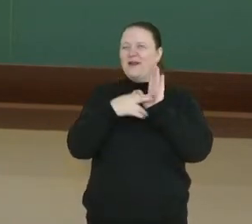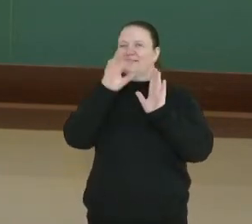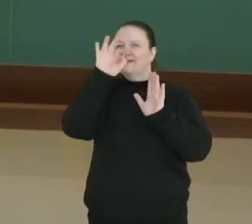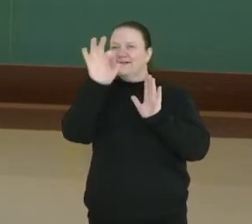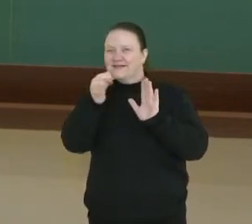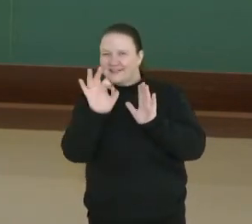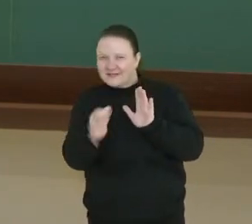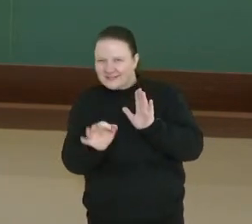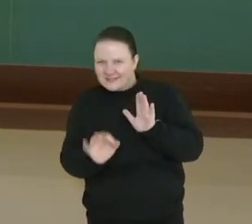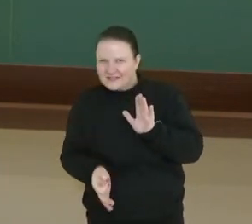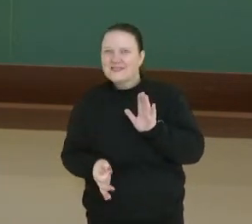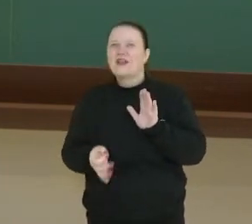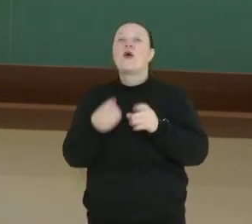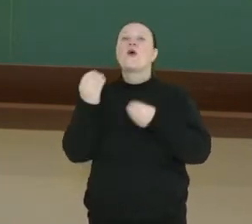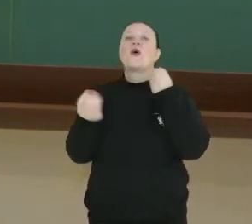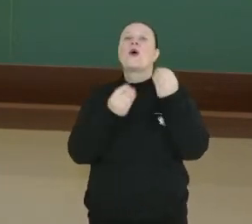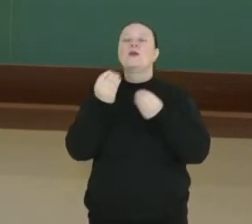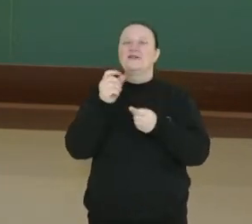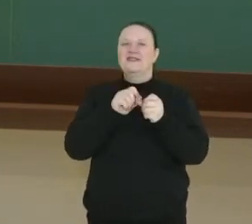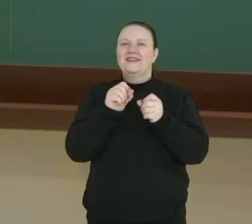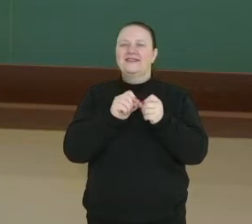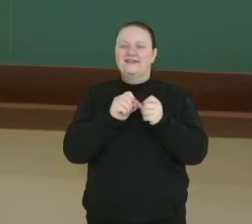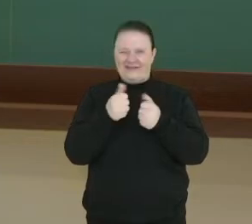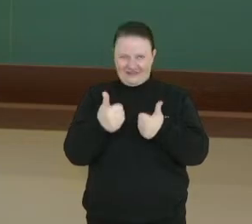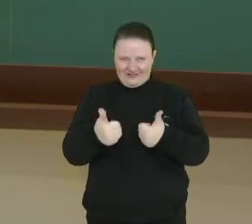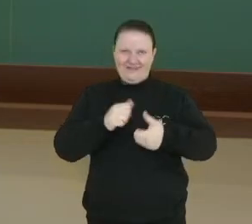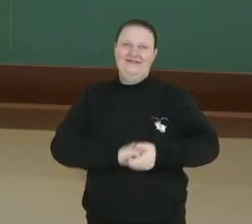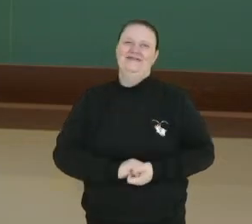vocês chegaram à conclusão.